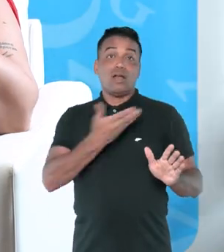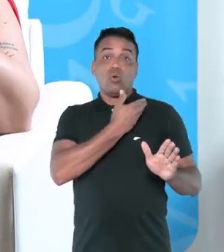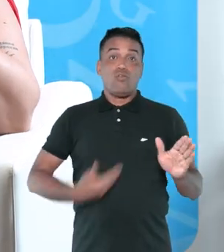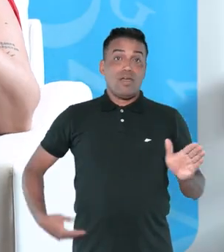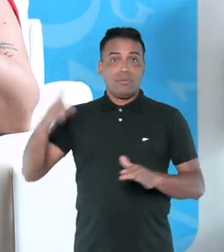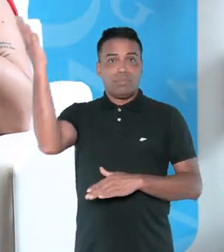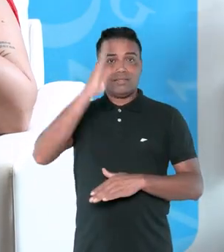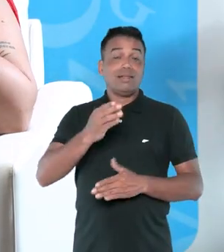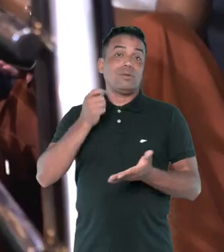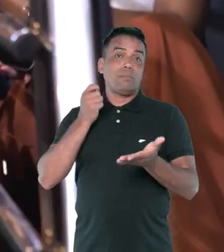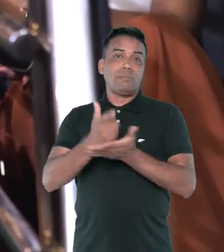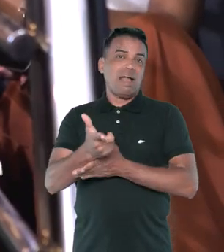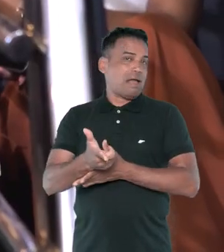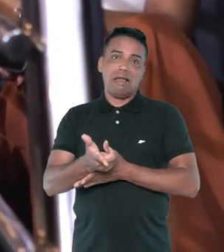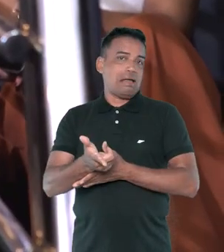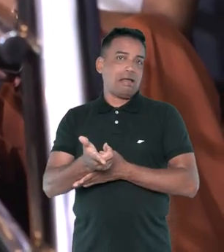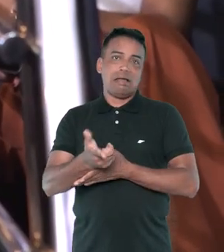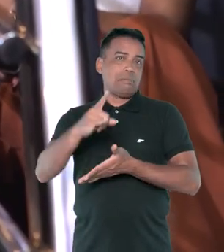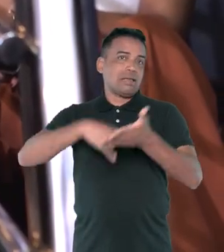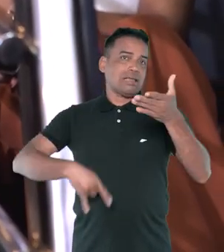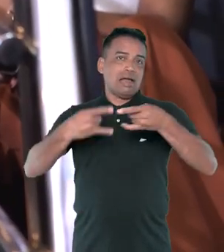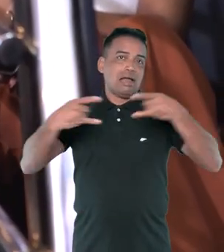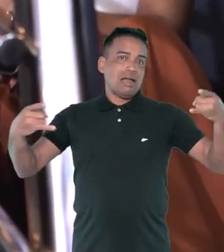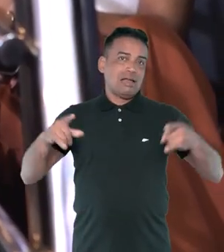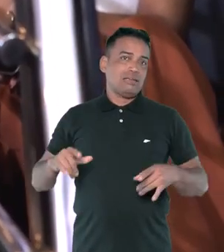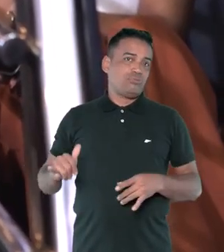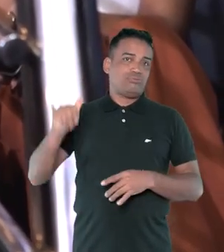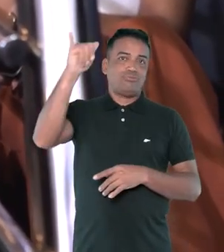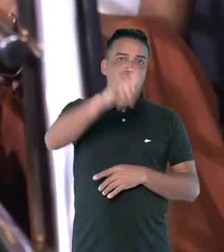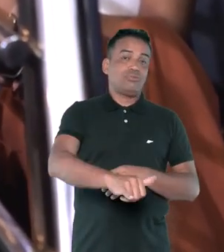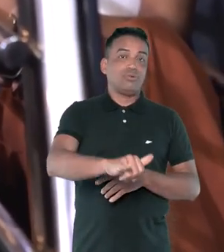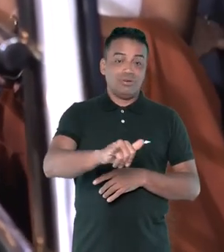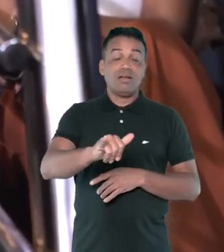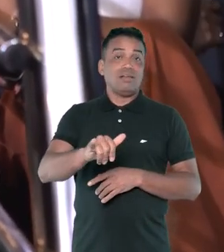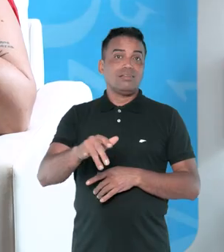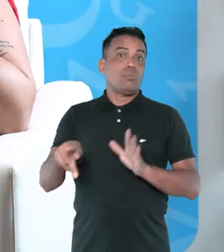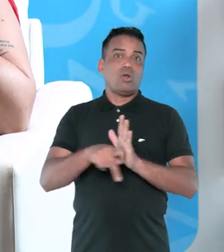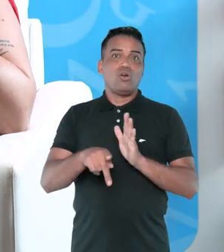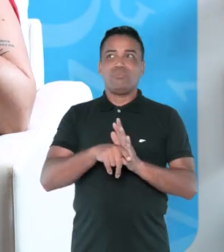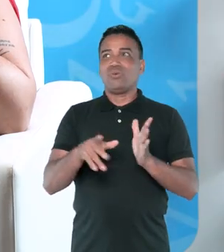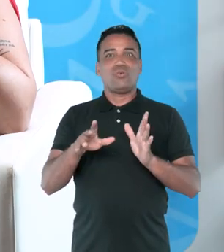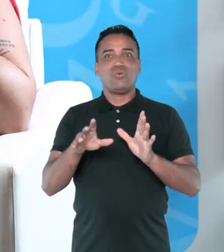no programa de intercâmbio do Ministério da Cultura. E o programa de intercâmbio era um programa de formação.